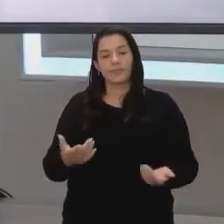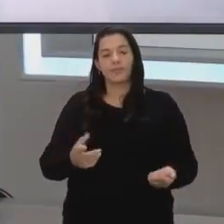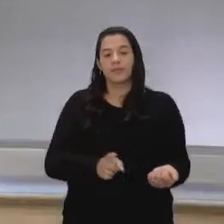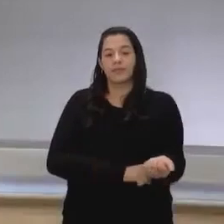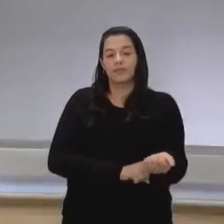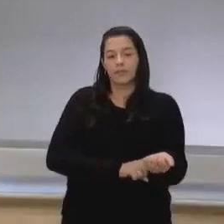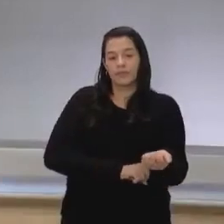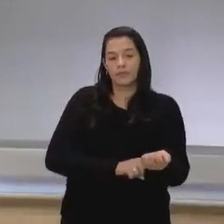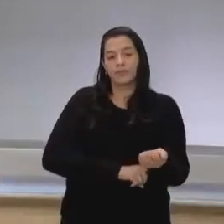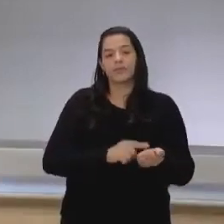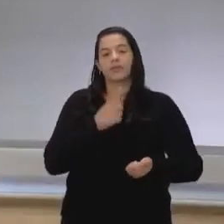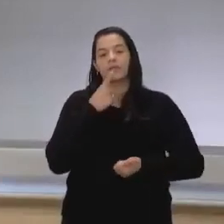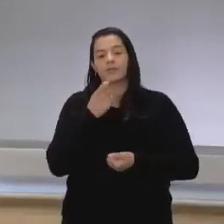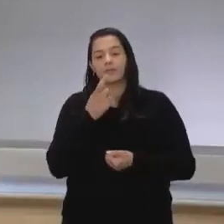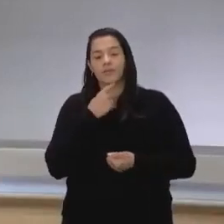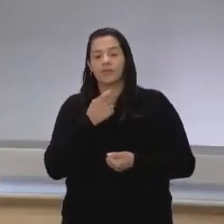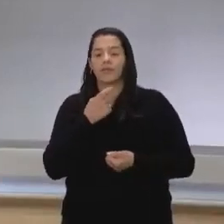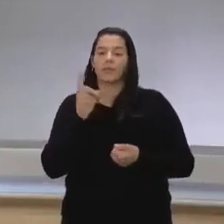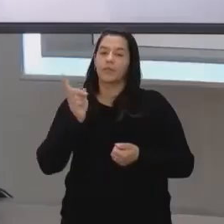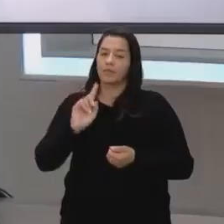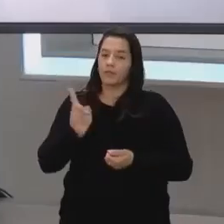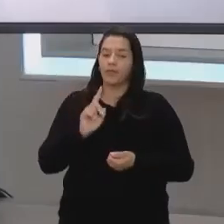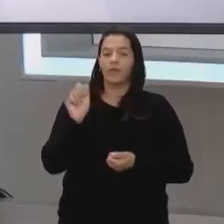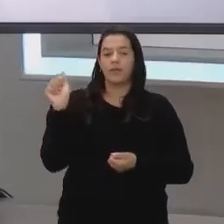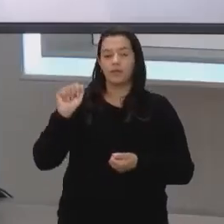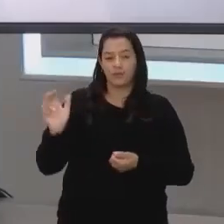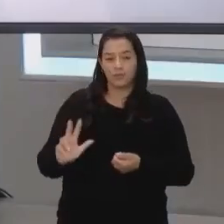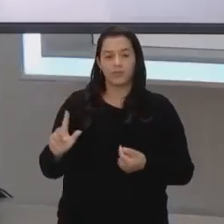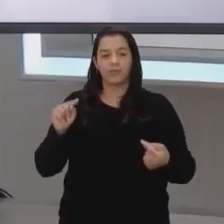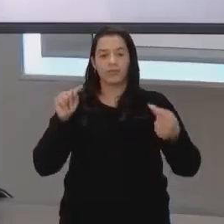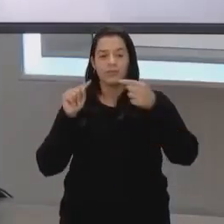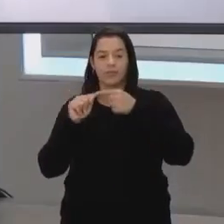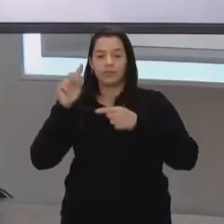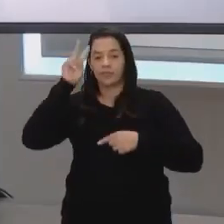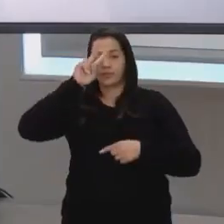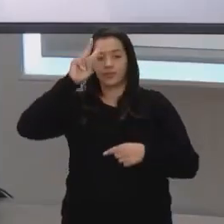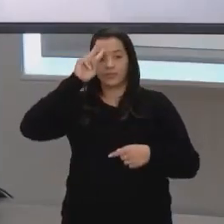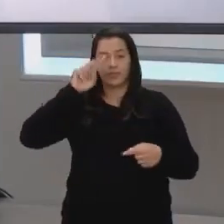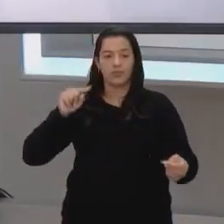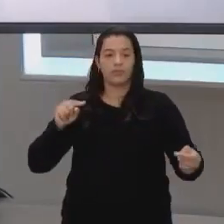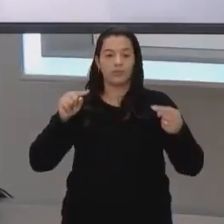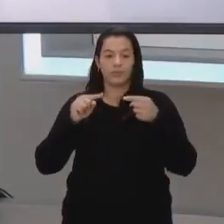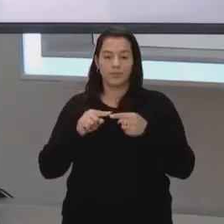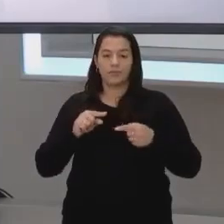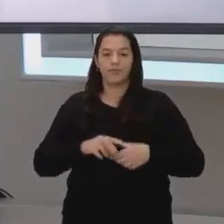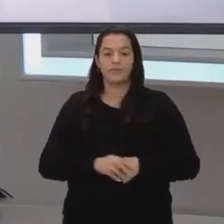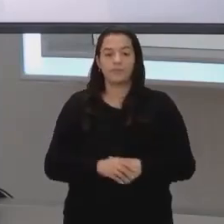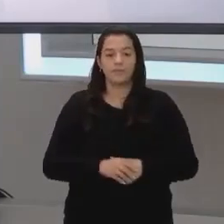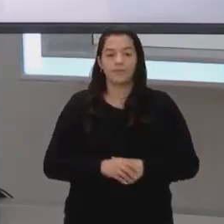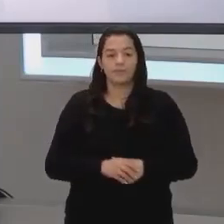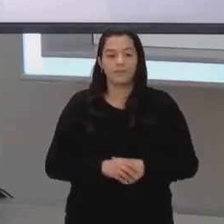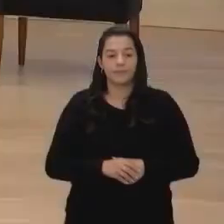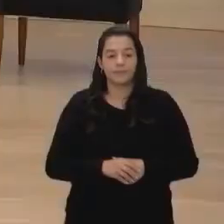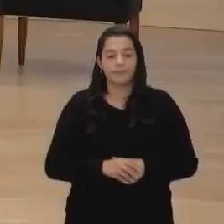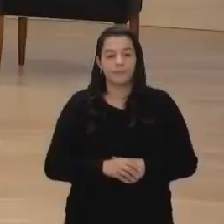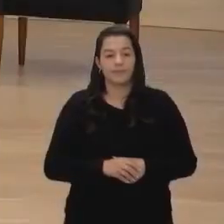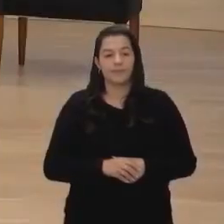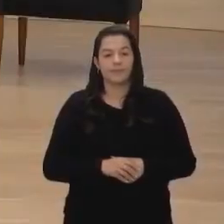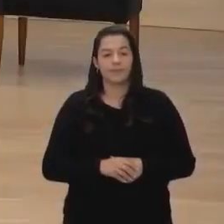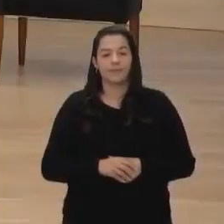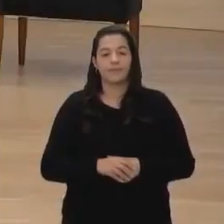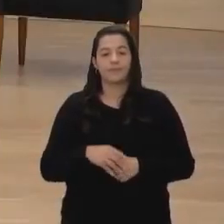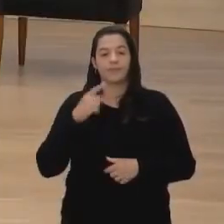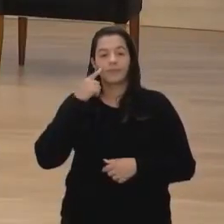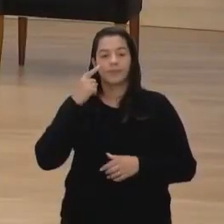azul, nobreza dos europeus. Professor, até isso a história está relacionada. Professor, como